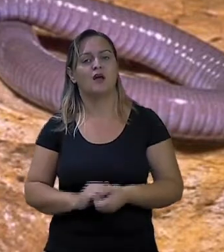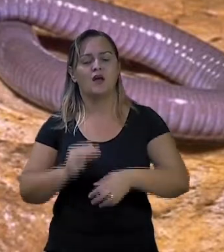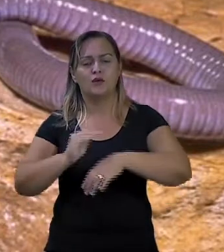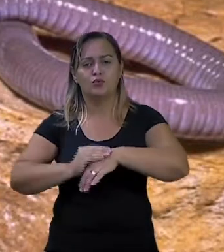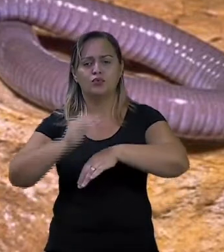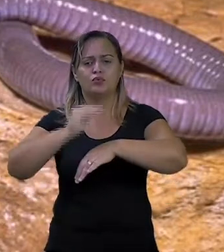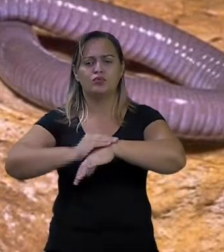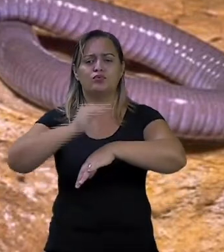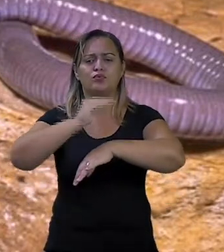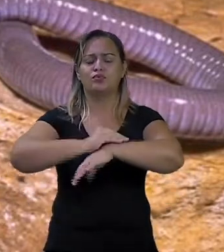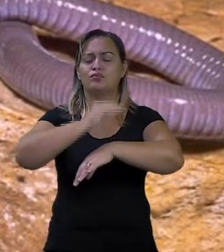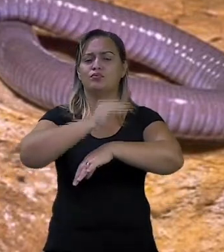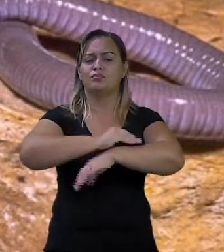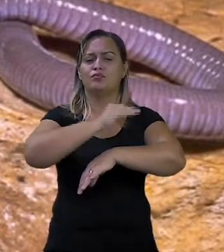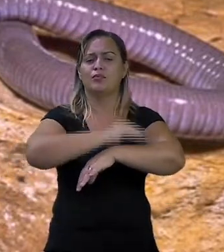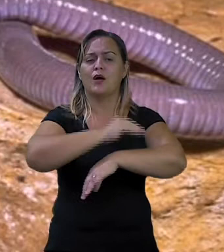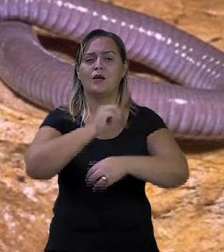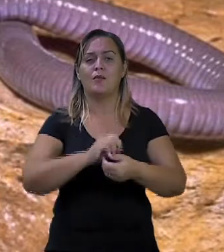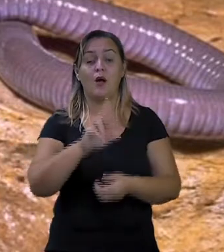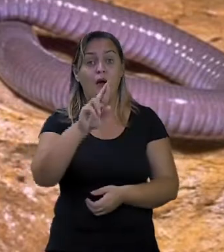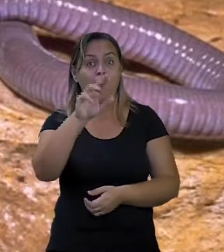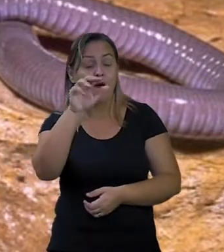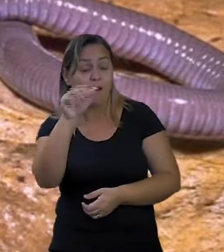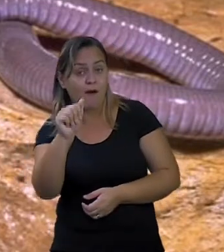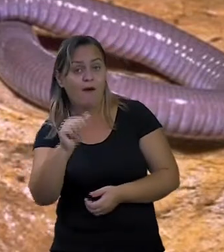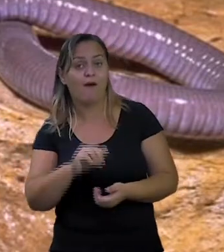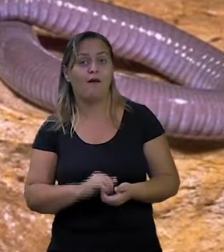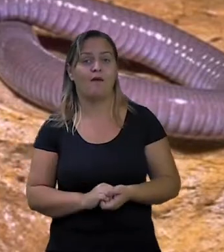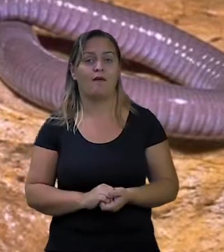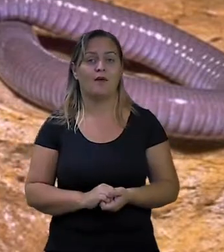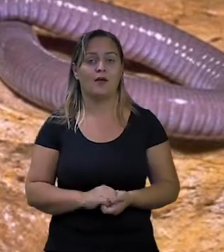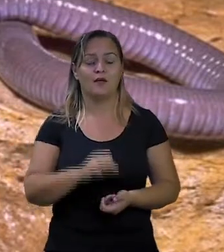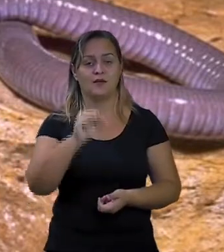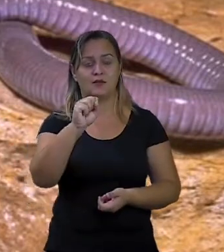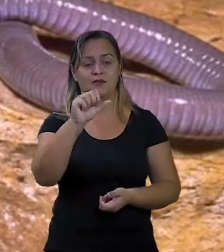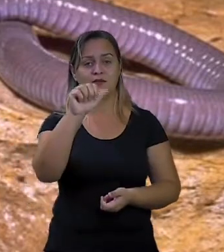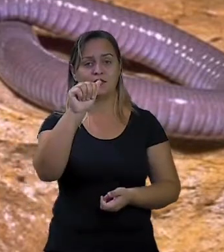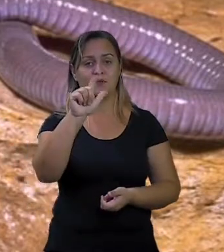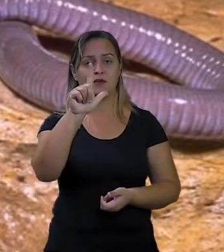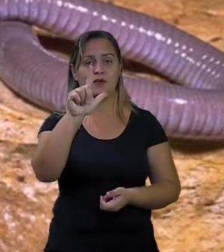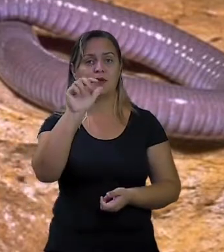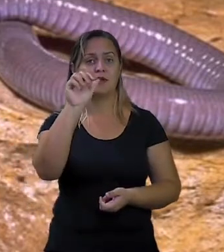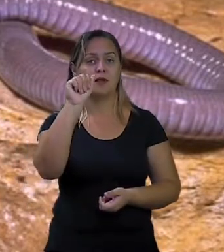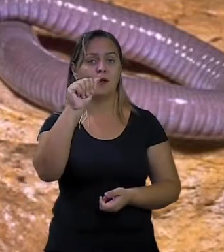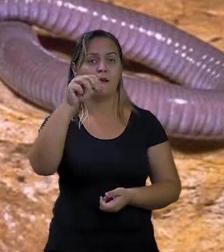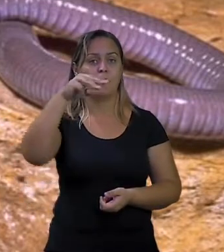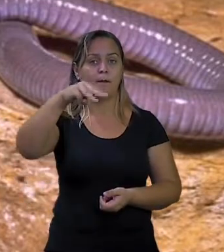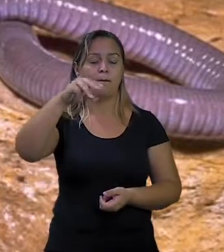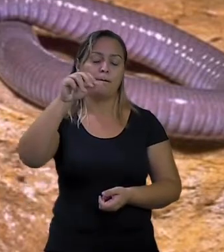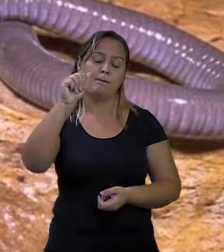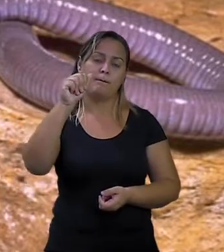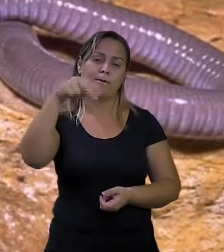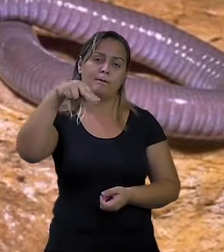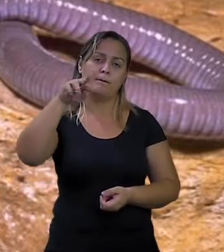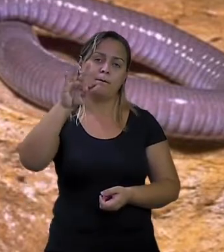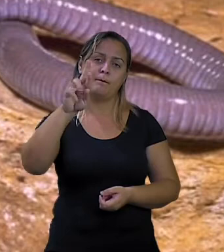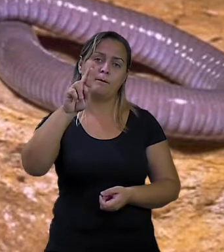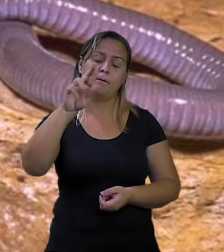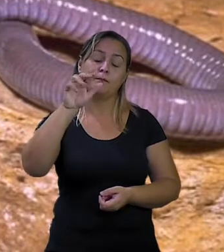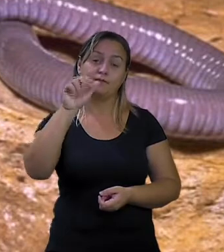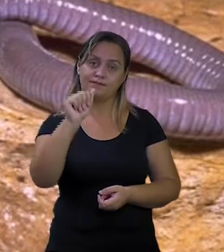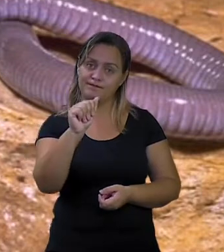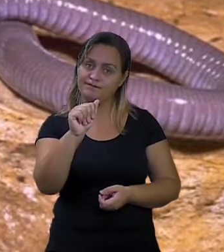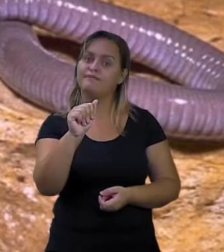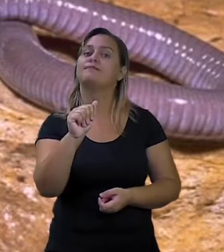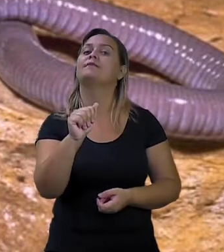perereca, salamandra. Outro exemplo de anfíbio é a cobra cega, que apesar do nome,